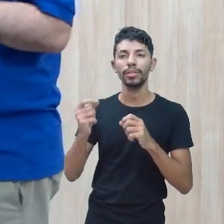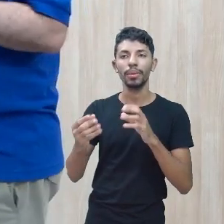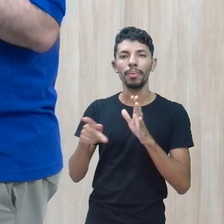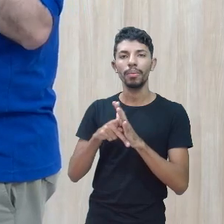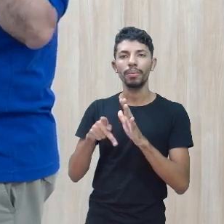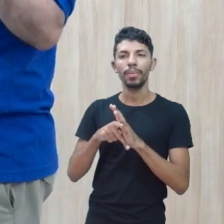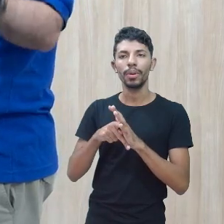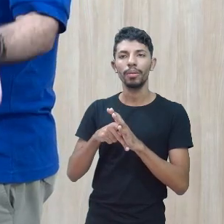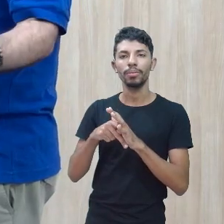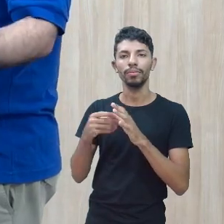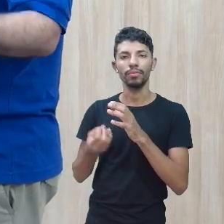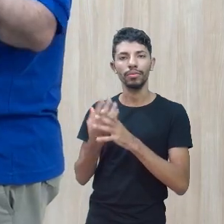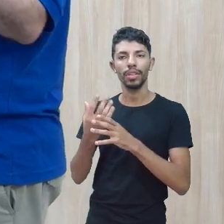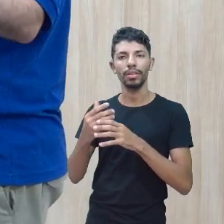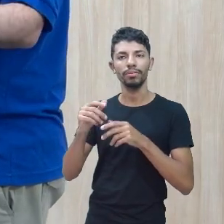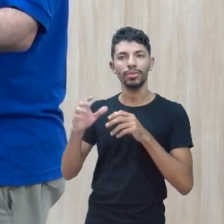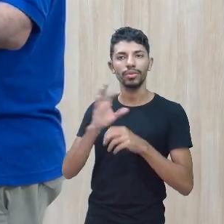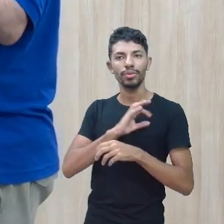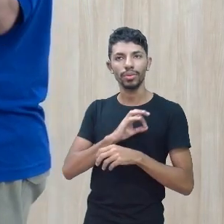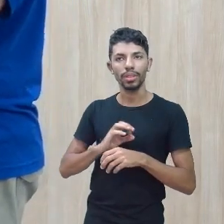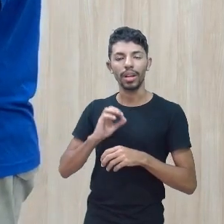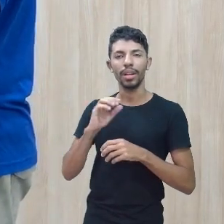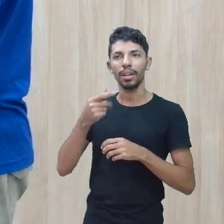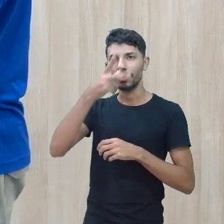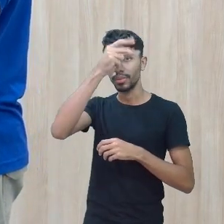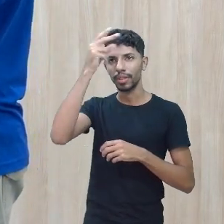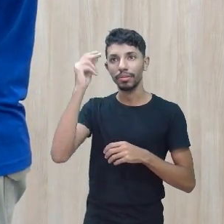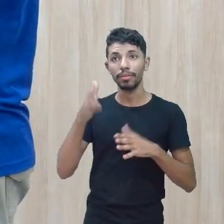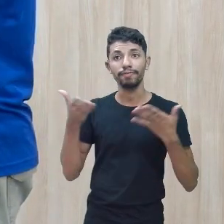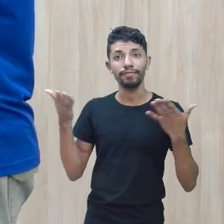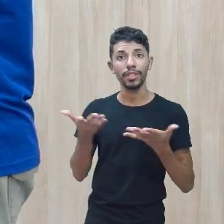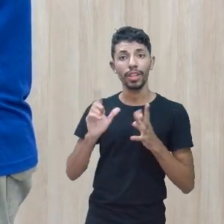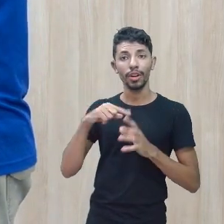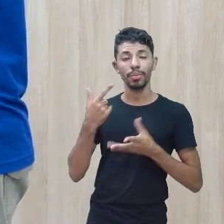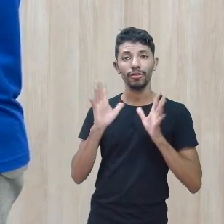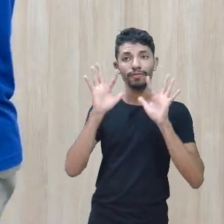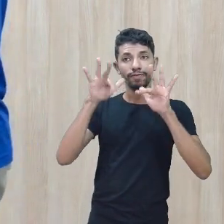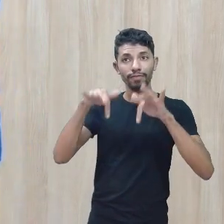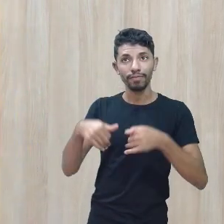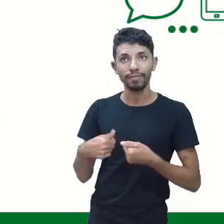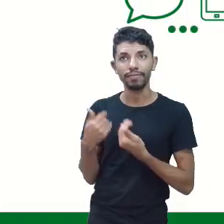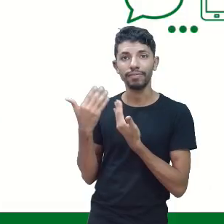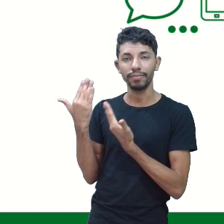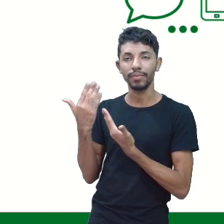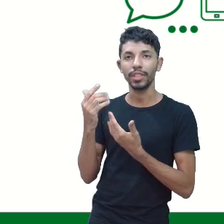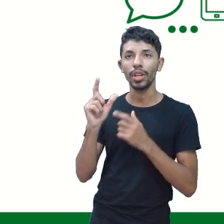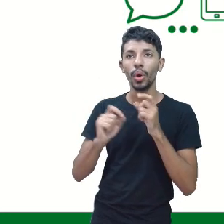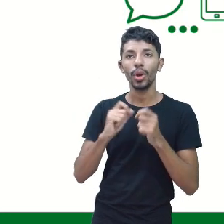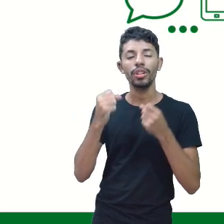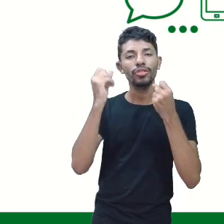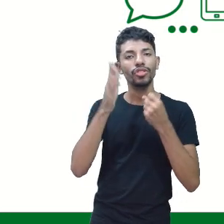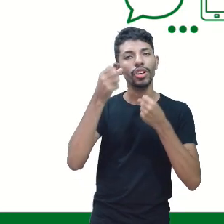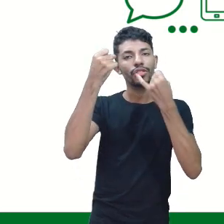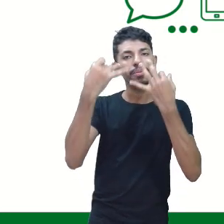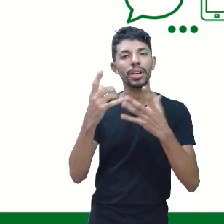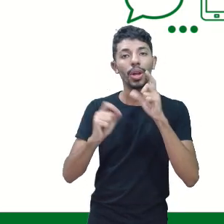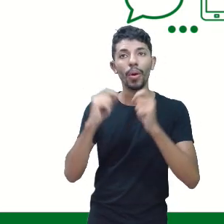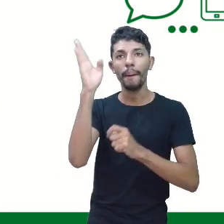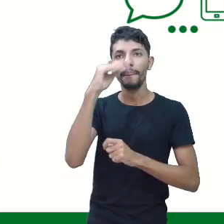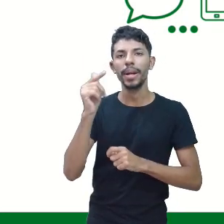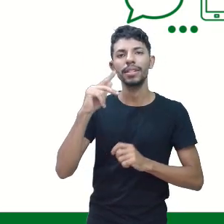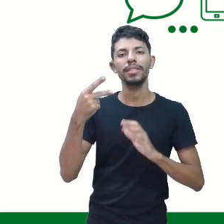E, para a gente finalizar, como eu já falei, o Brasil hoje é uma república